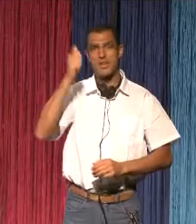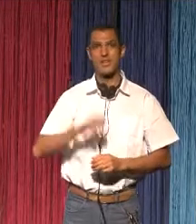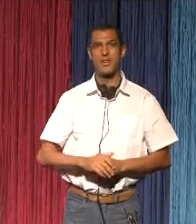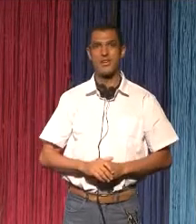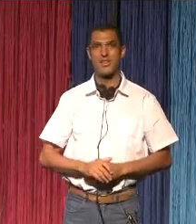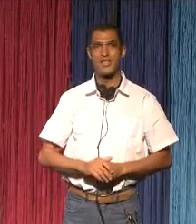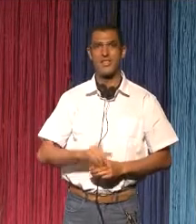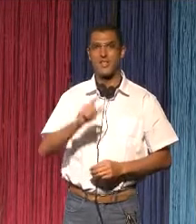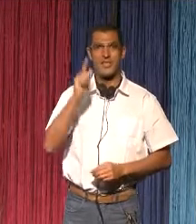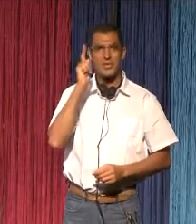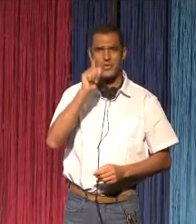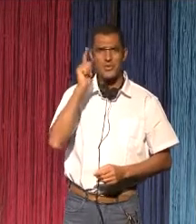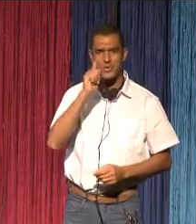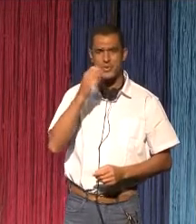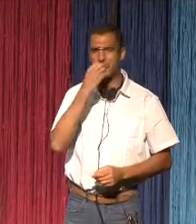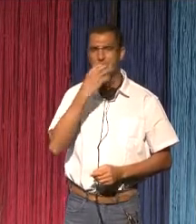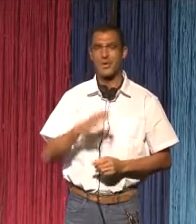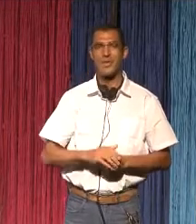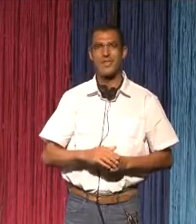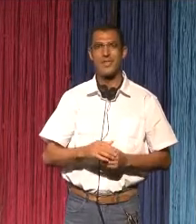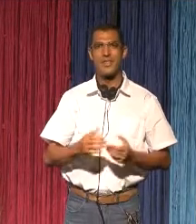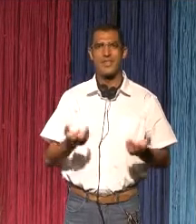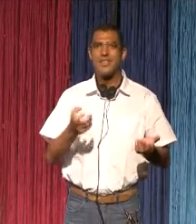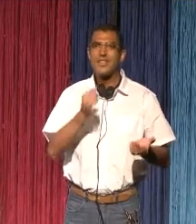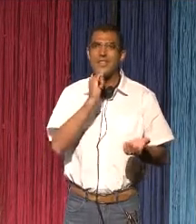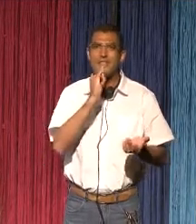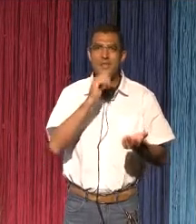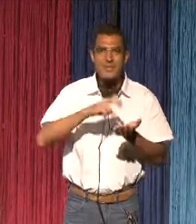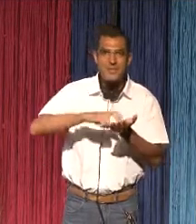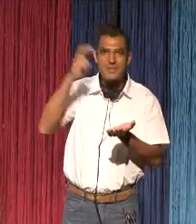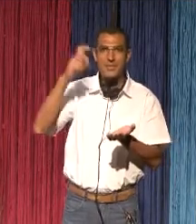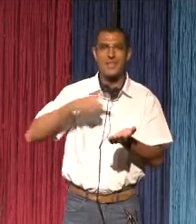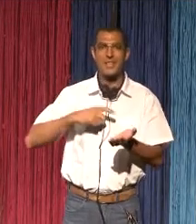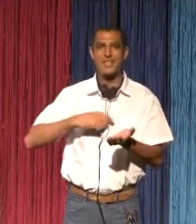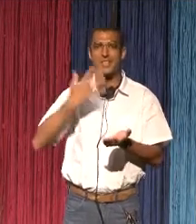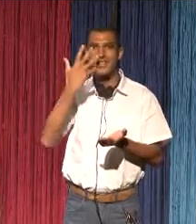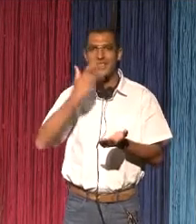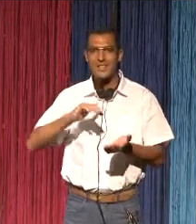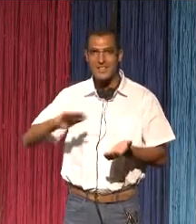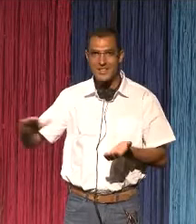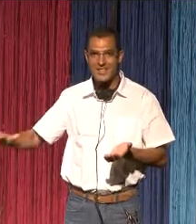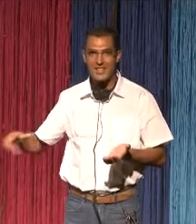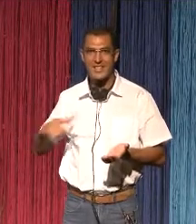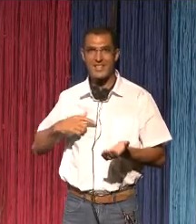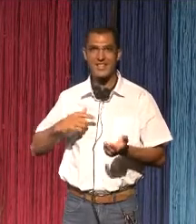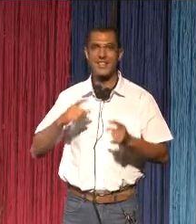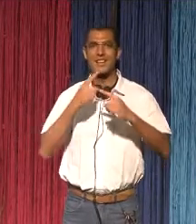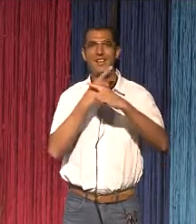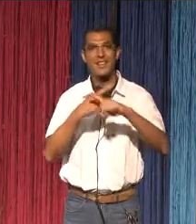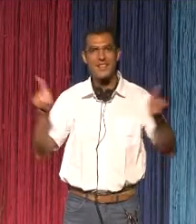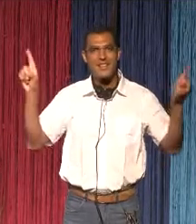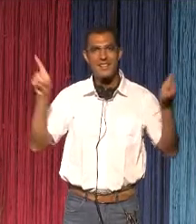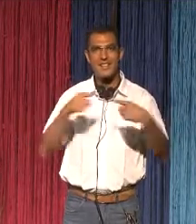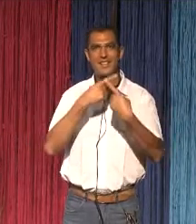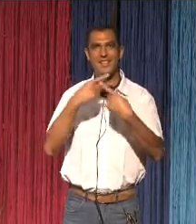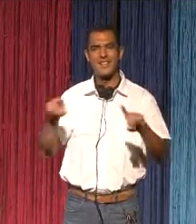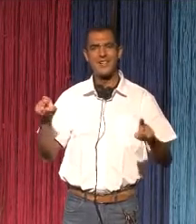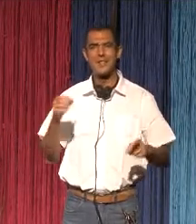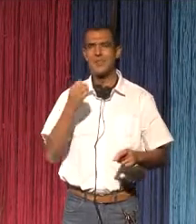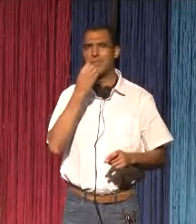né, cantando e expressando o melhor de si num contexto de música,